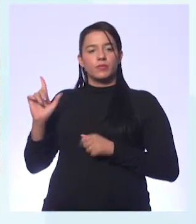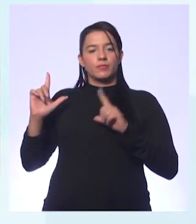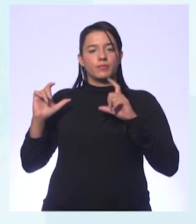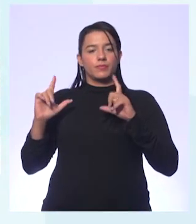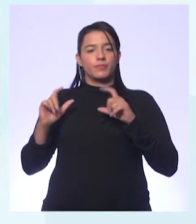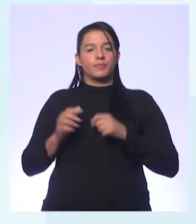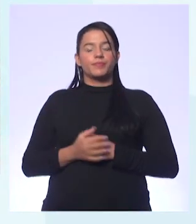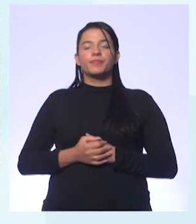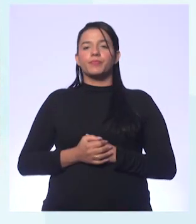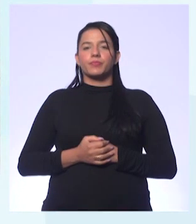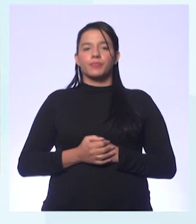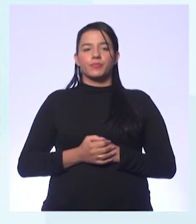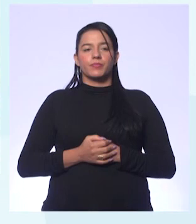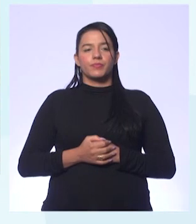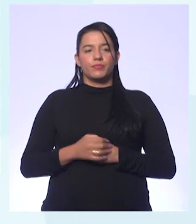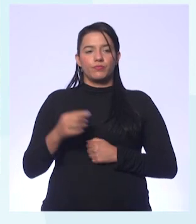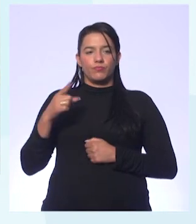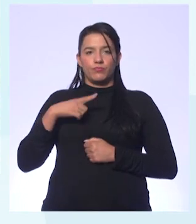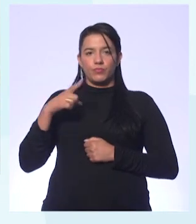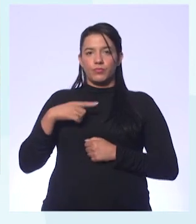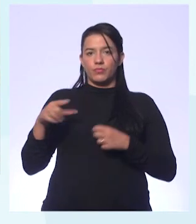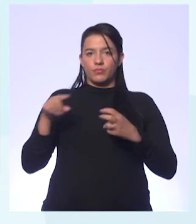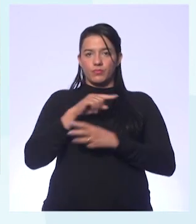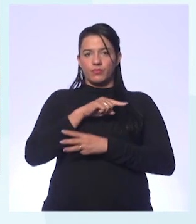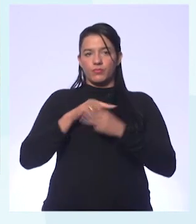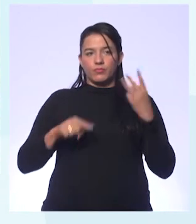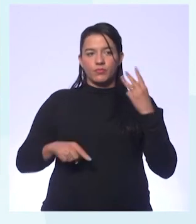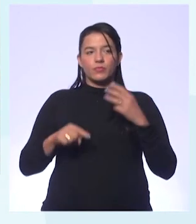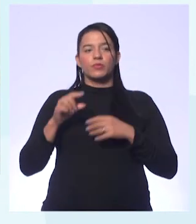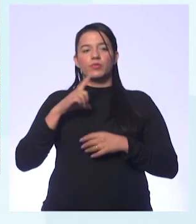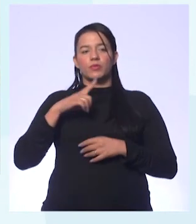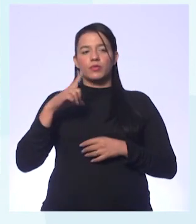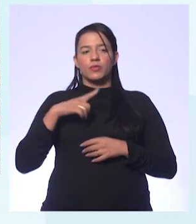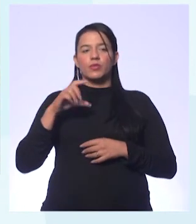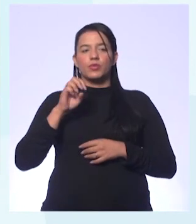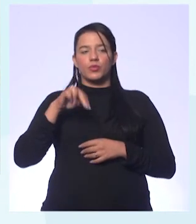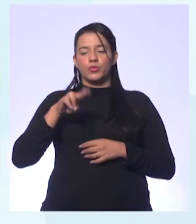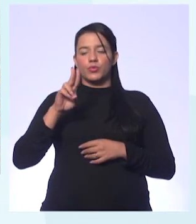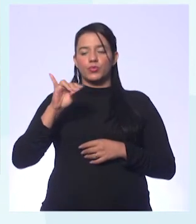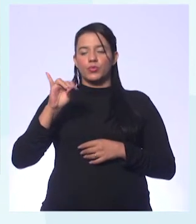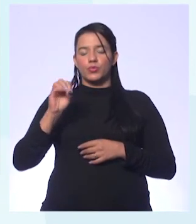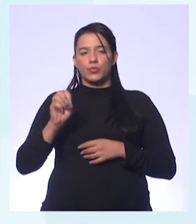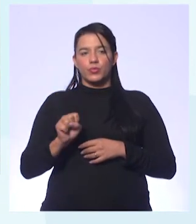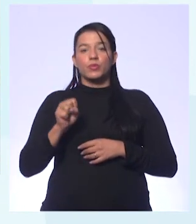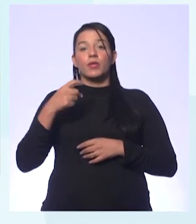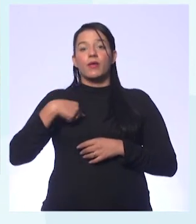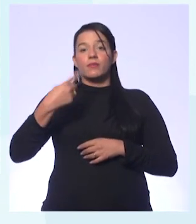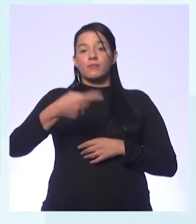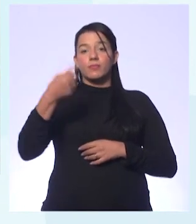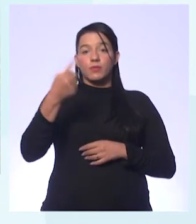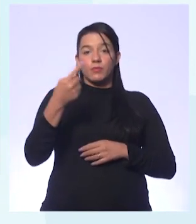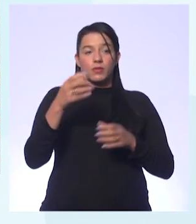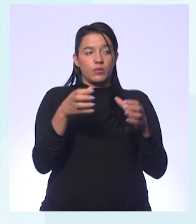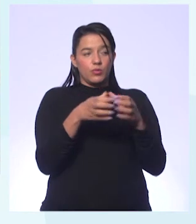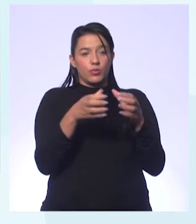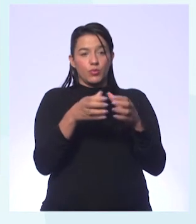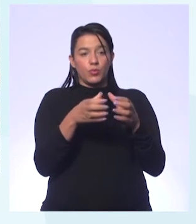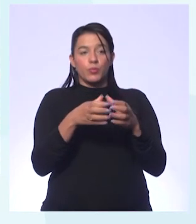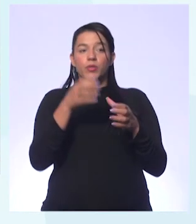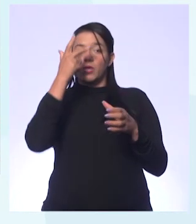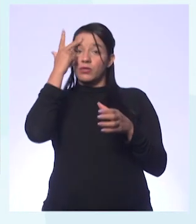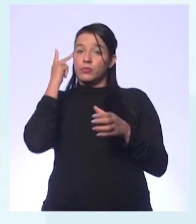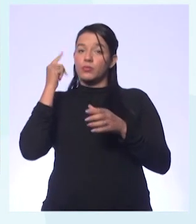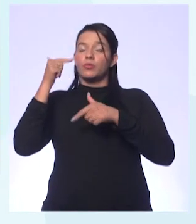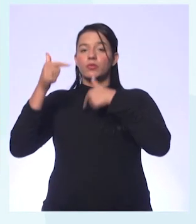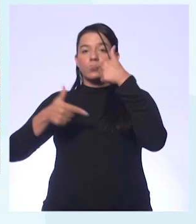imagem, nós temos as trade unions. As trade unions, elas são as primeiras associações formadas por operários. E,